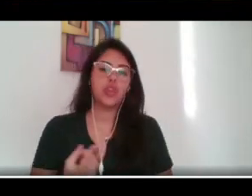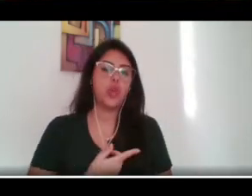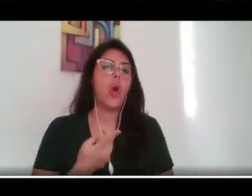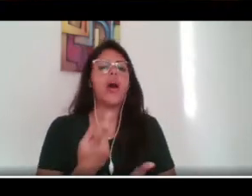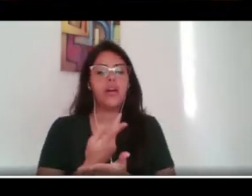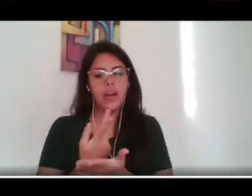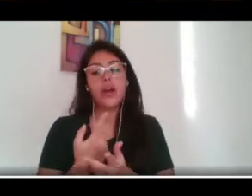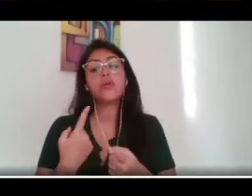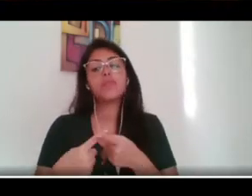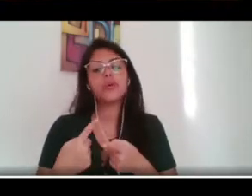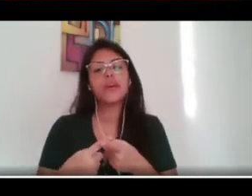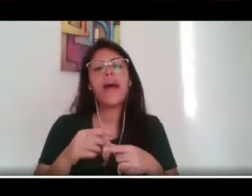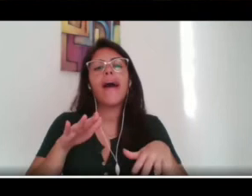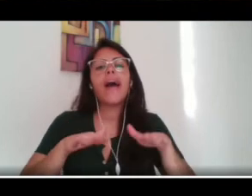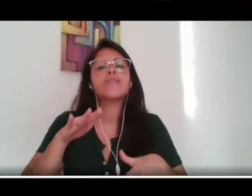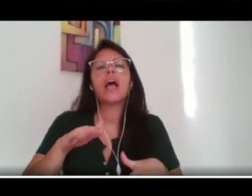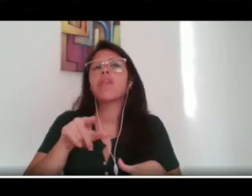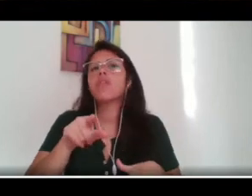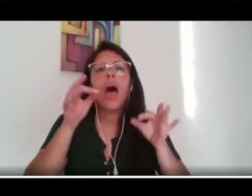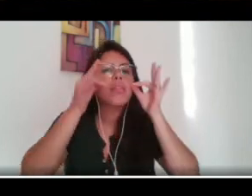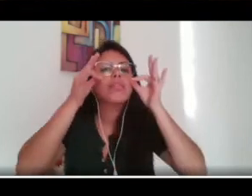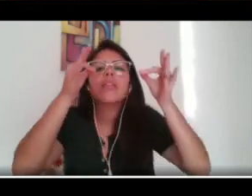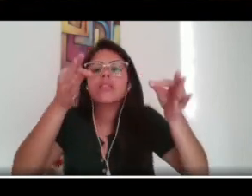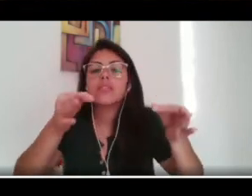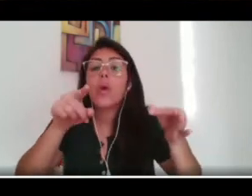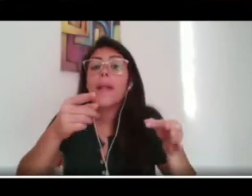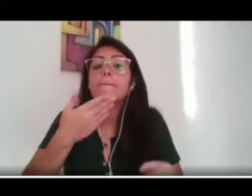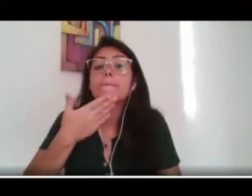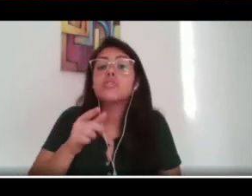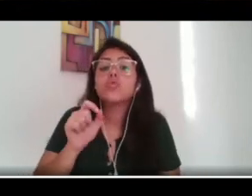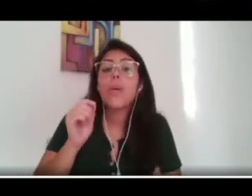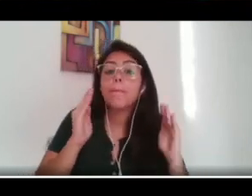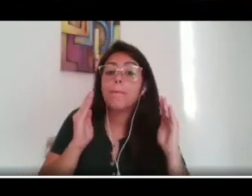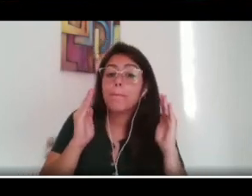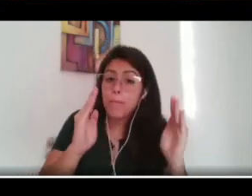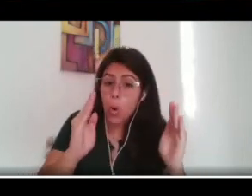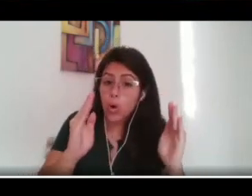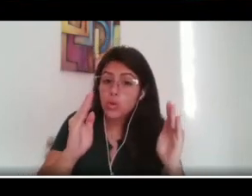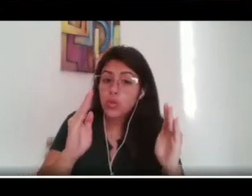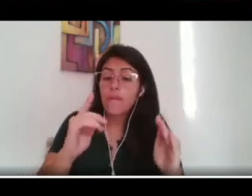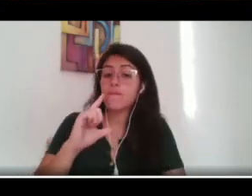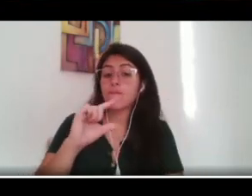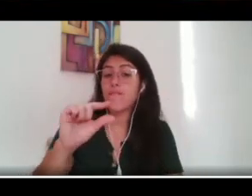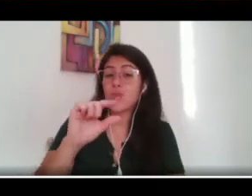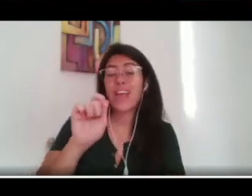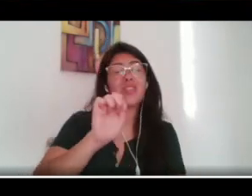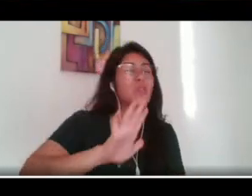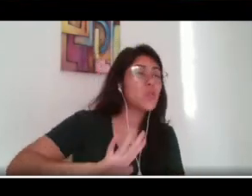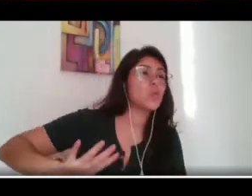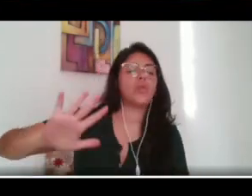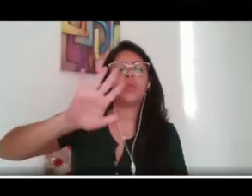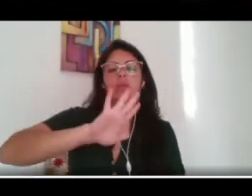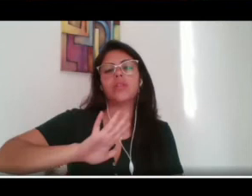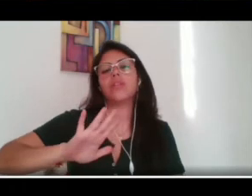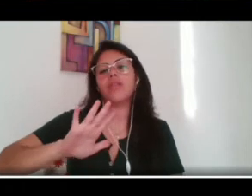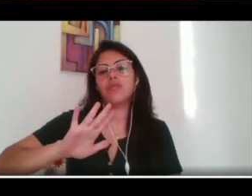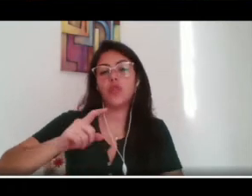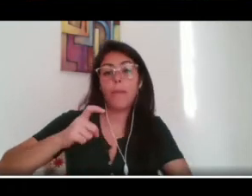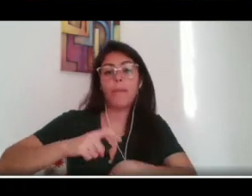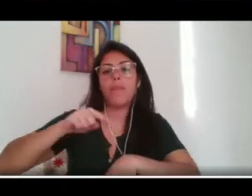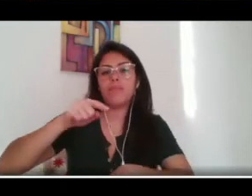velocidade total da pedra quando ela chega ao solo. Então, você tem que achar a velocidade